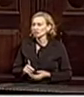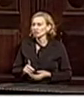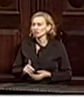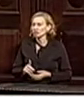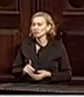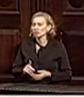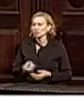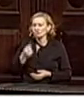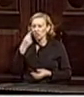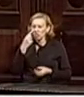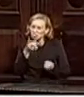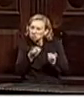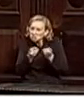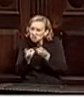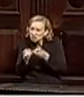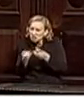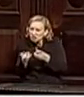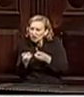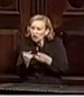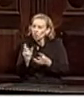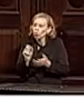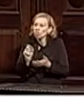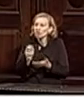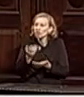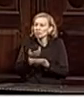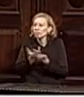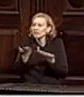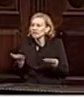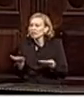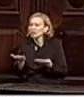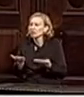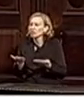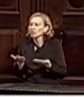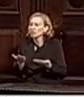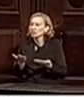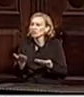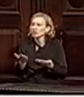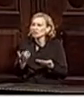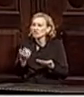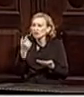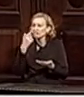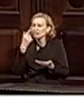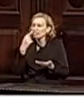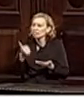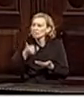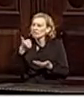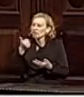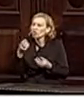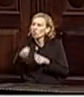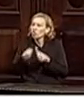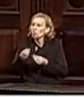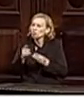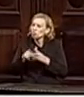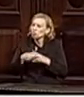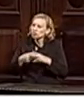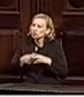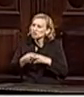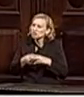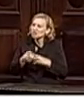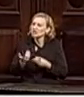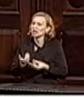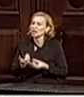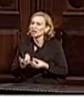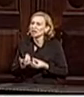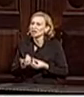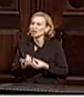você tem de ICMS, e nem tampouco sem apertar o cinto de uma forma